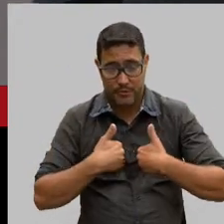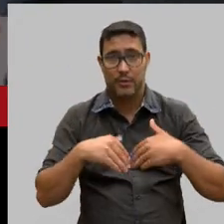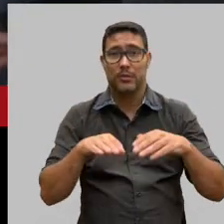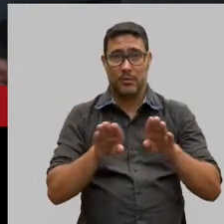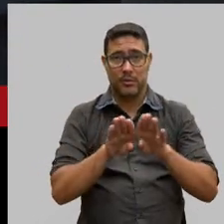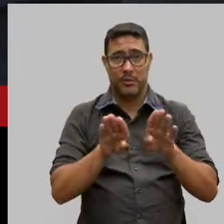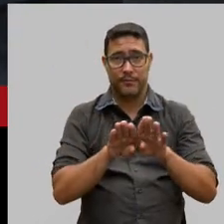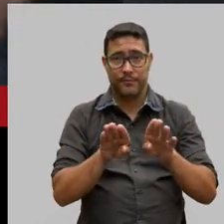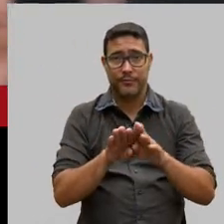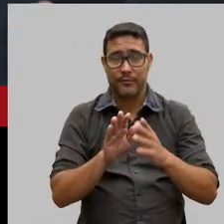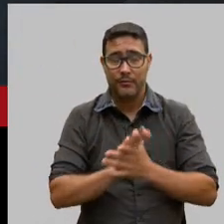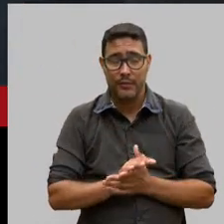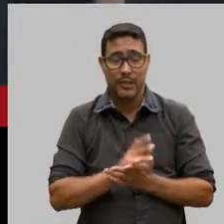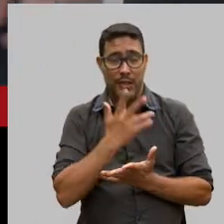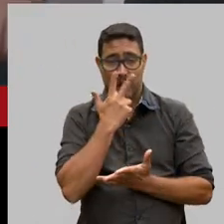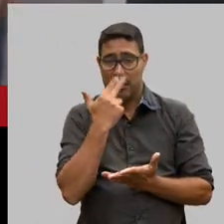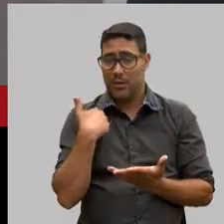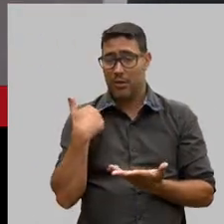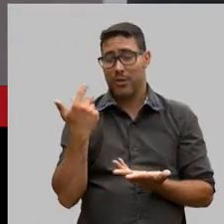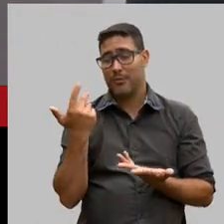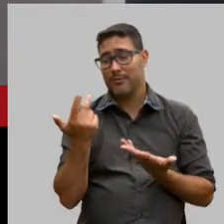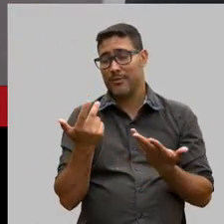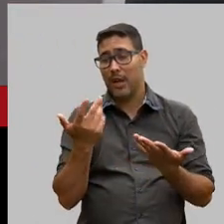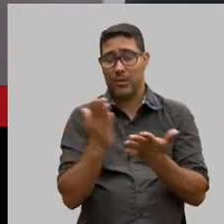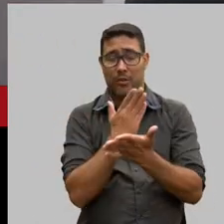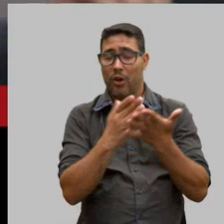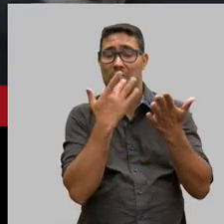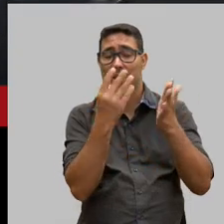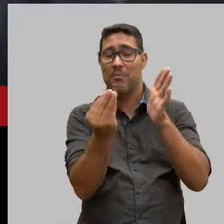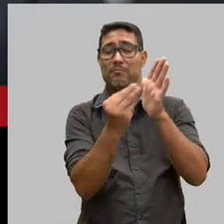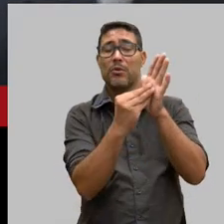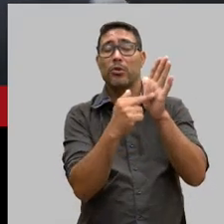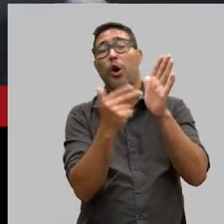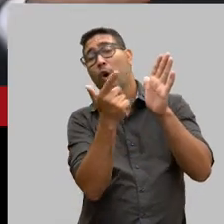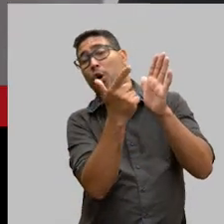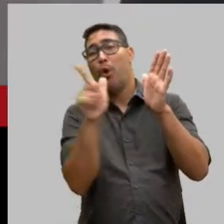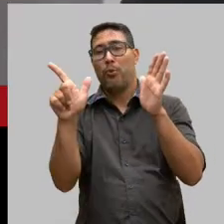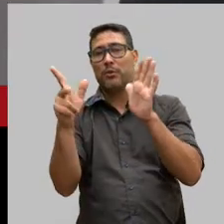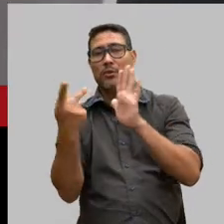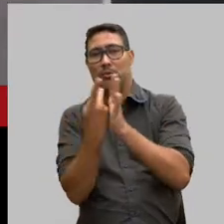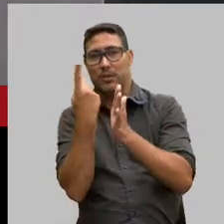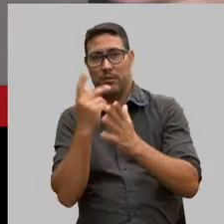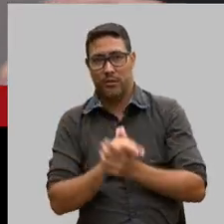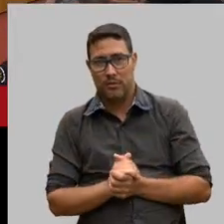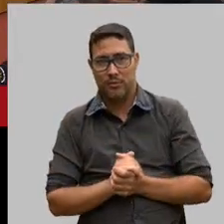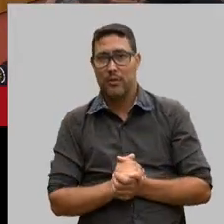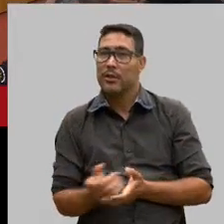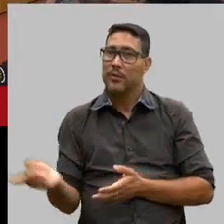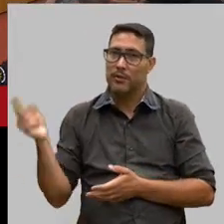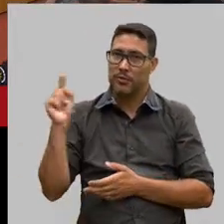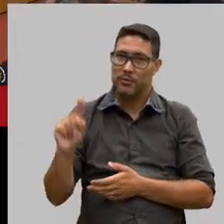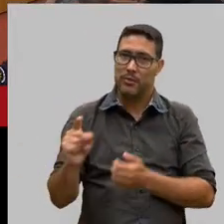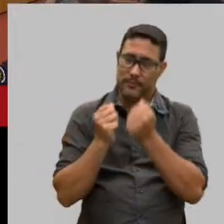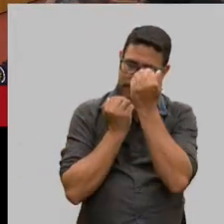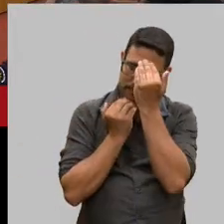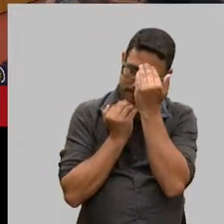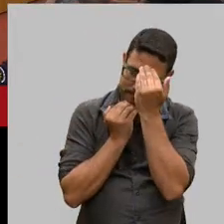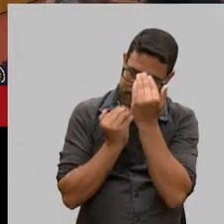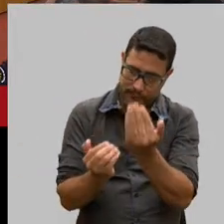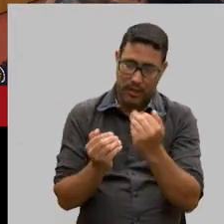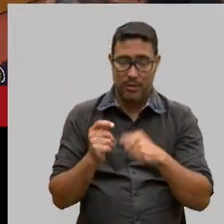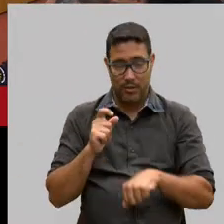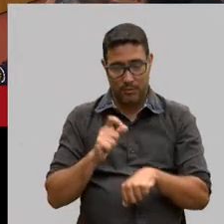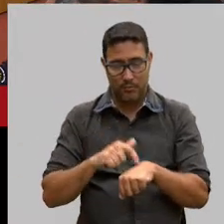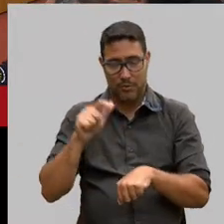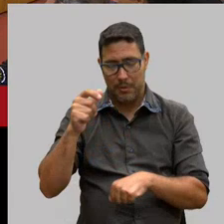classificada como outra situação né então Cristiano gratidão por esse momento viu Parabéns pela